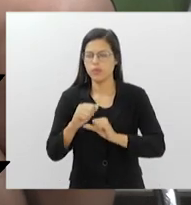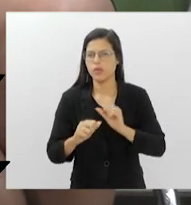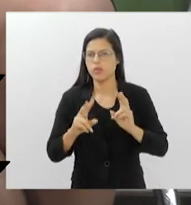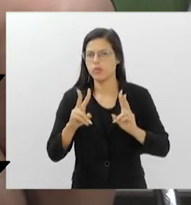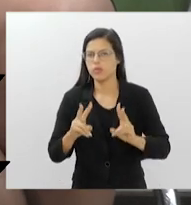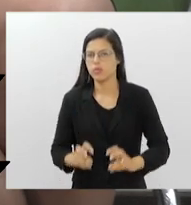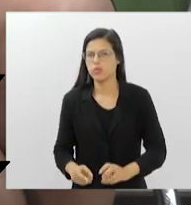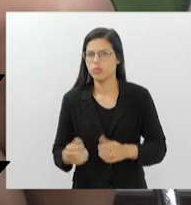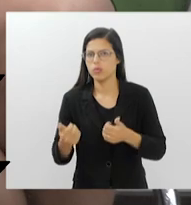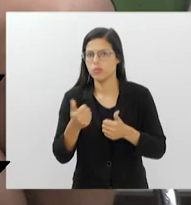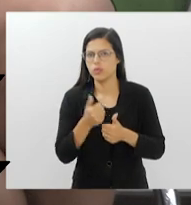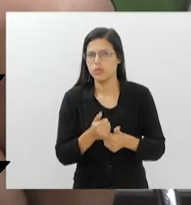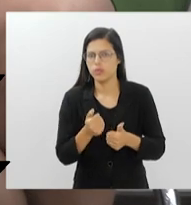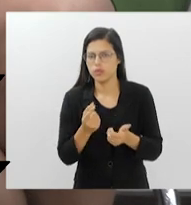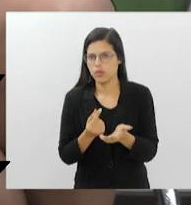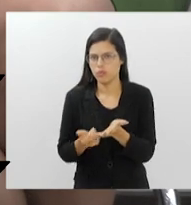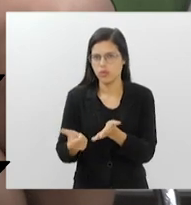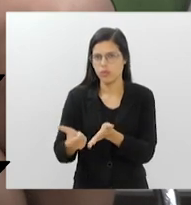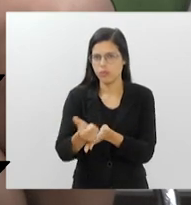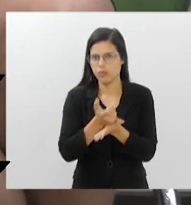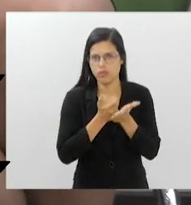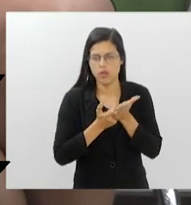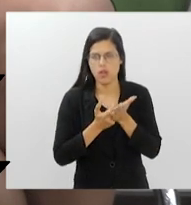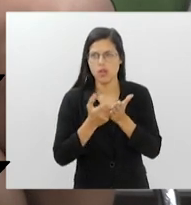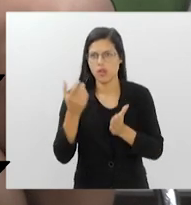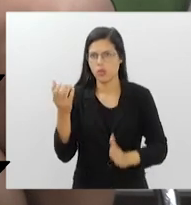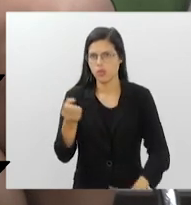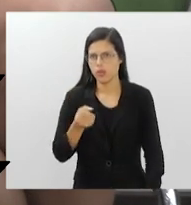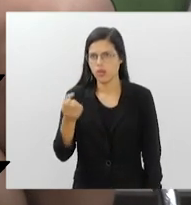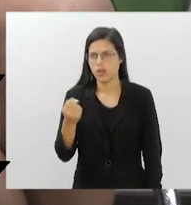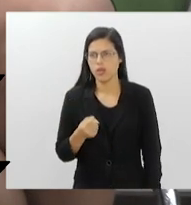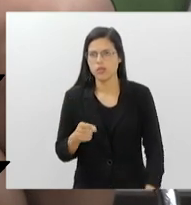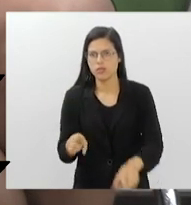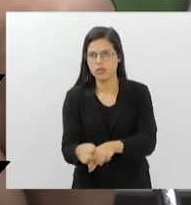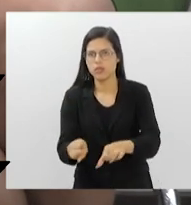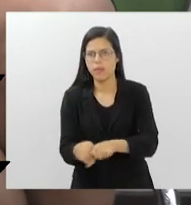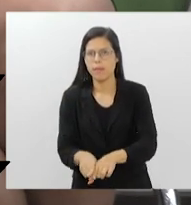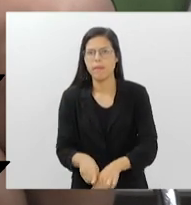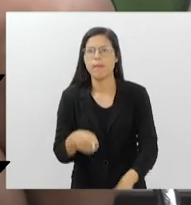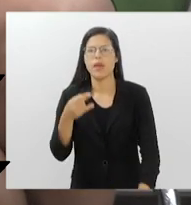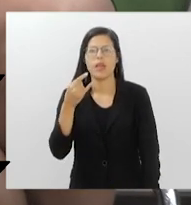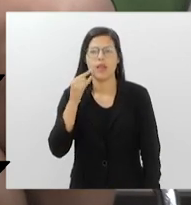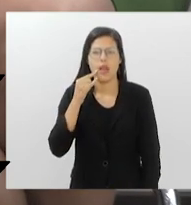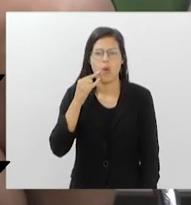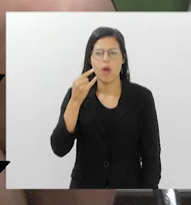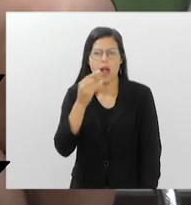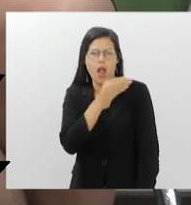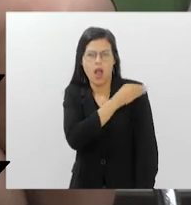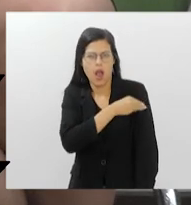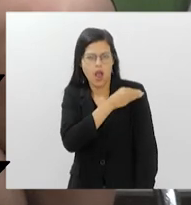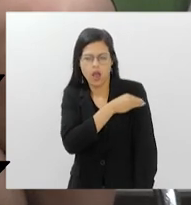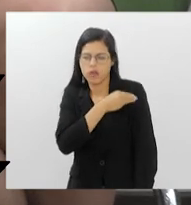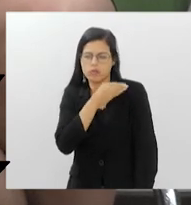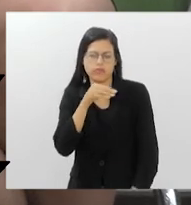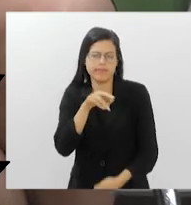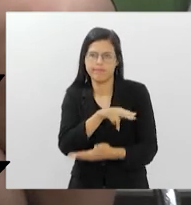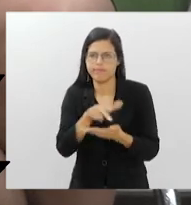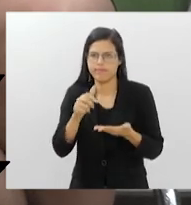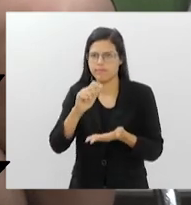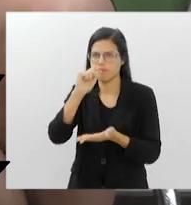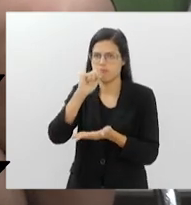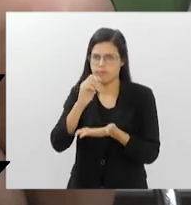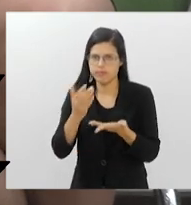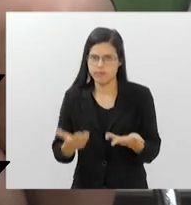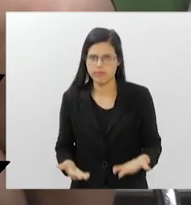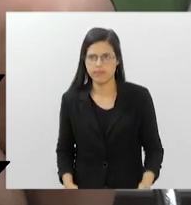tributária do leite das bebidas alcoólicas vinho aguardente né não